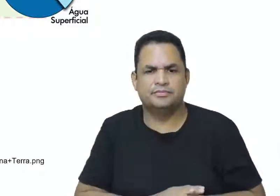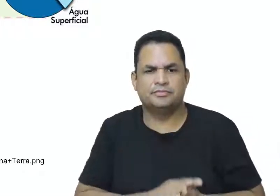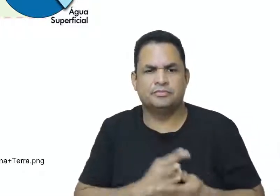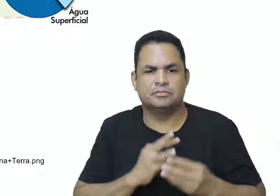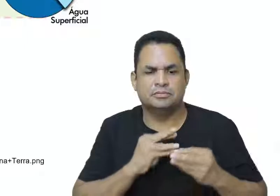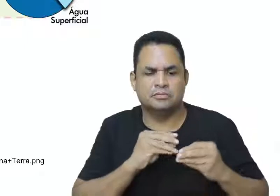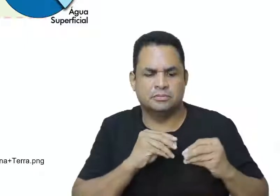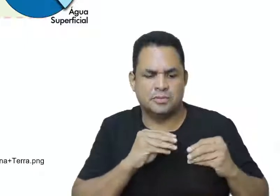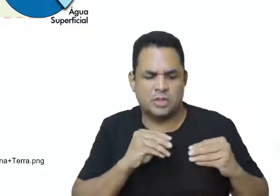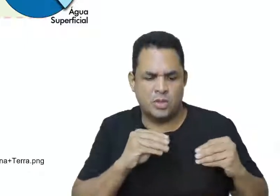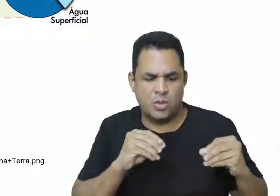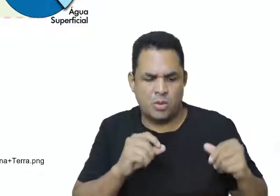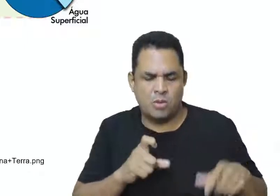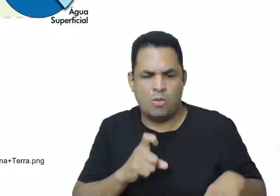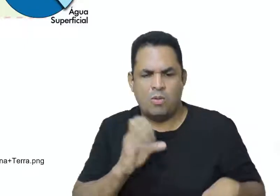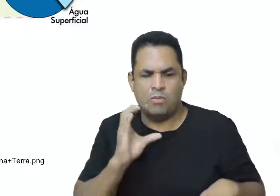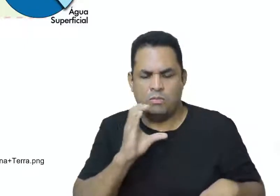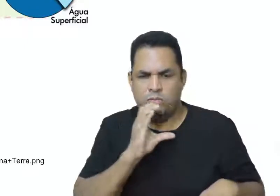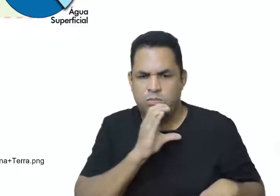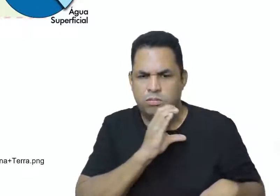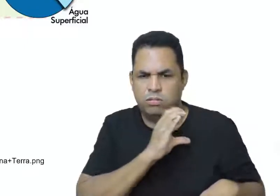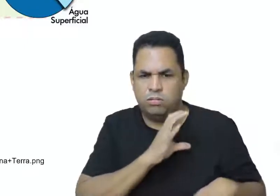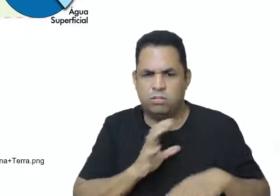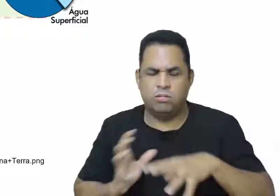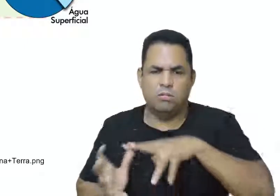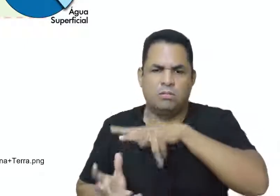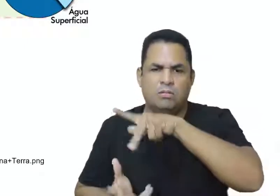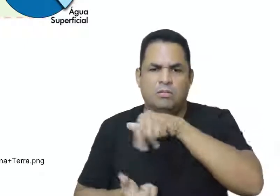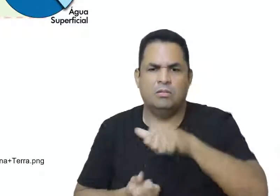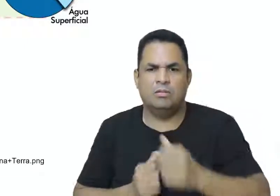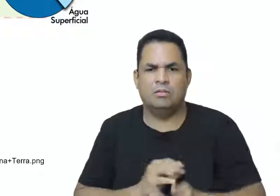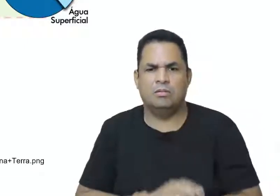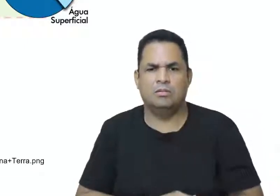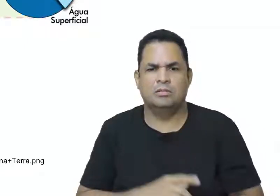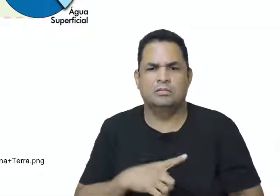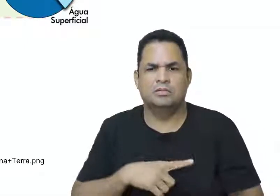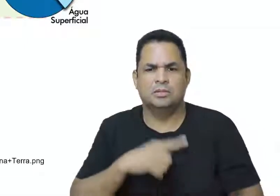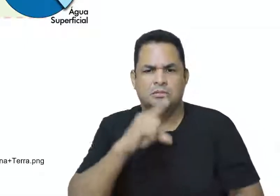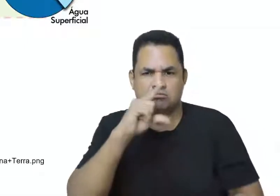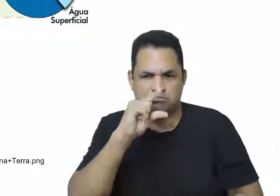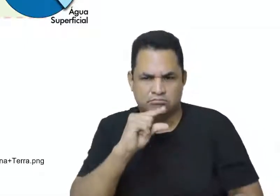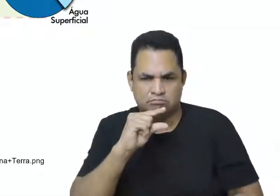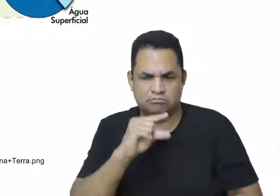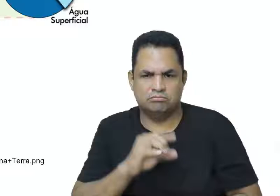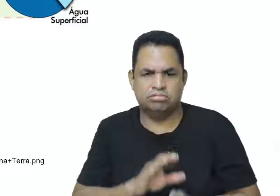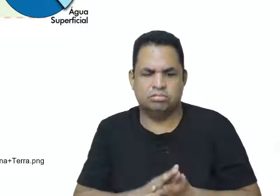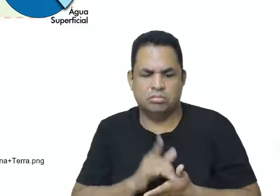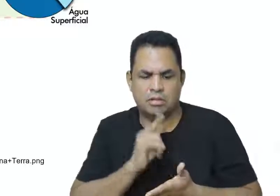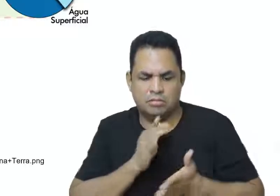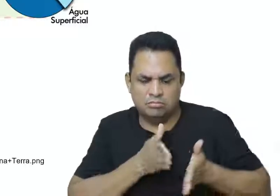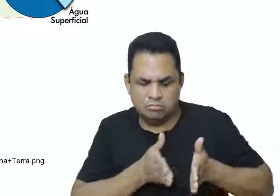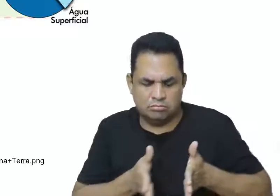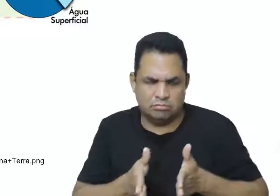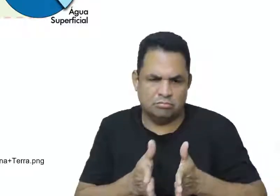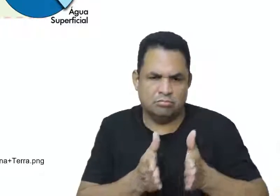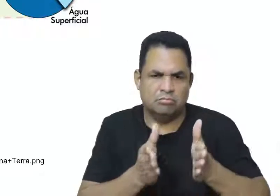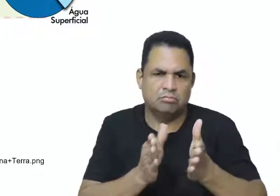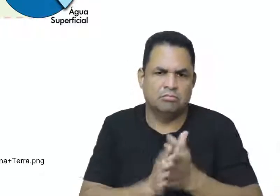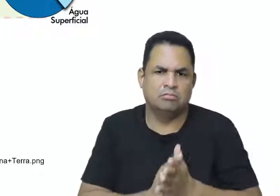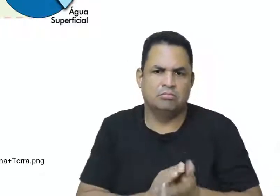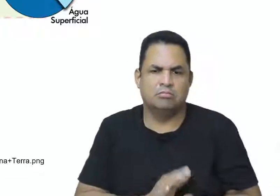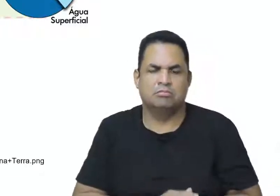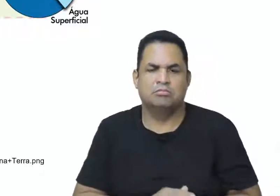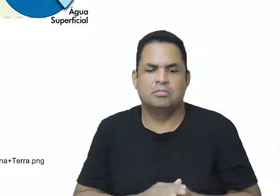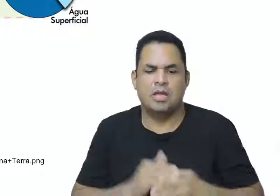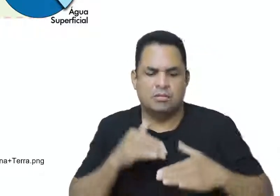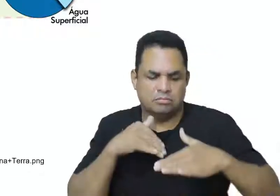vêm sofrendo com o aquecimento global. Uma pequena parte está nos rios e na